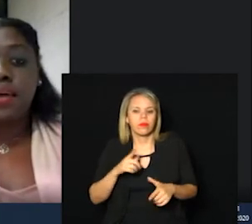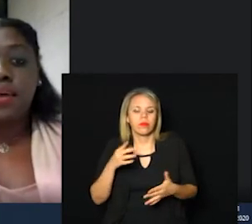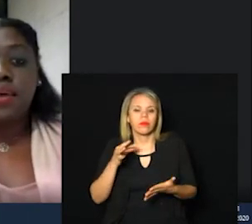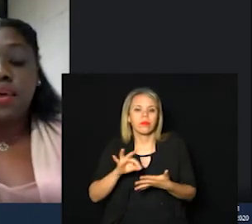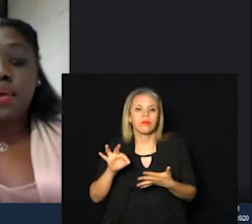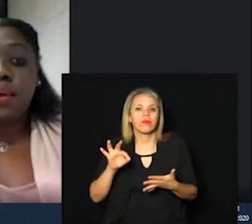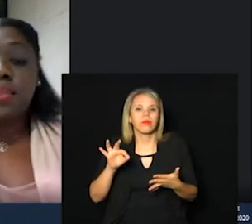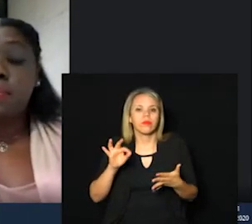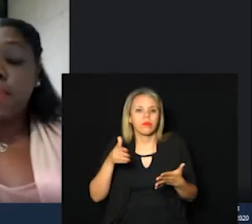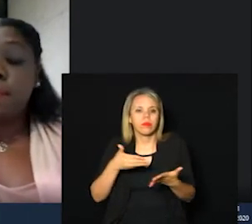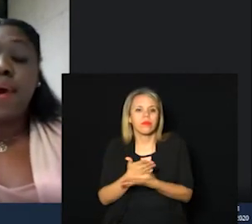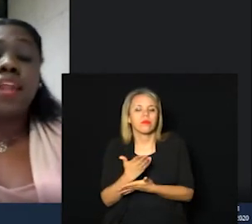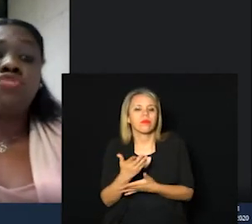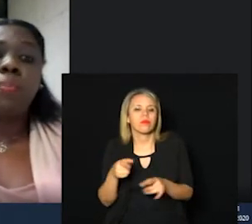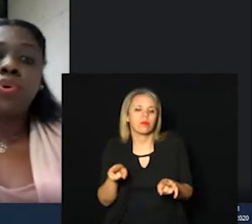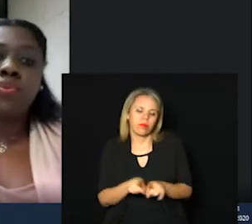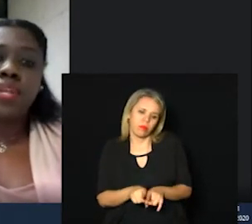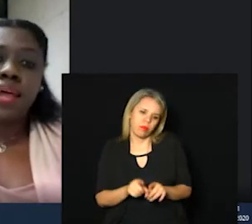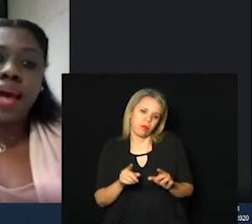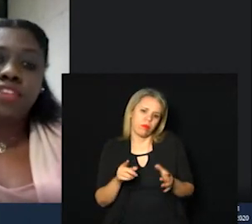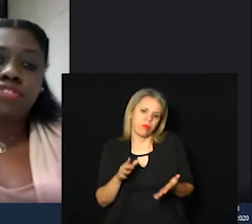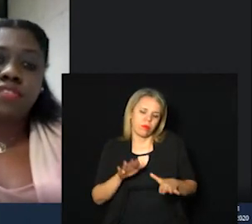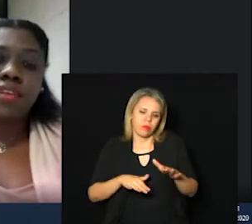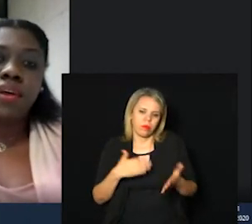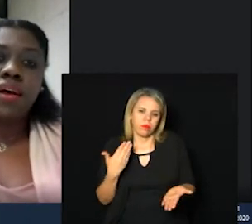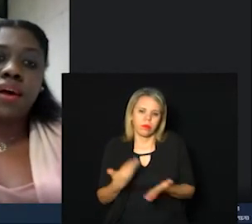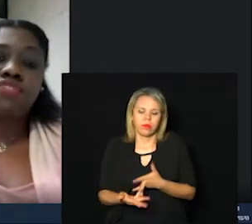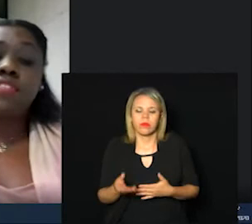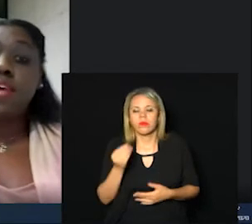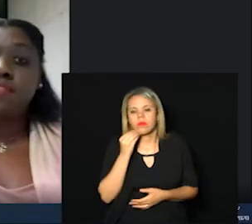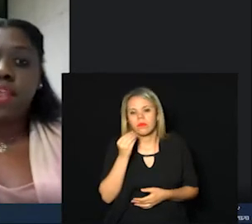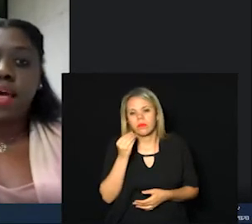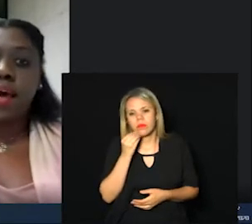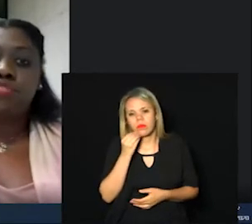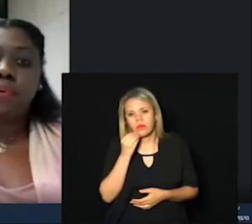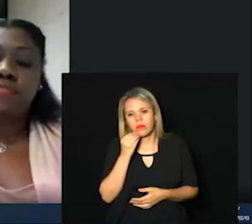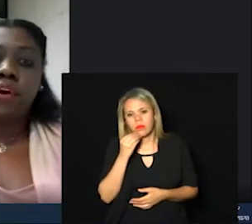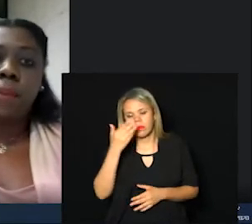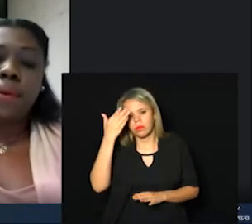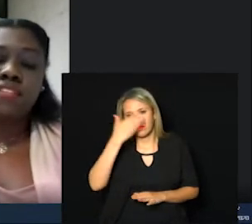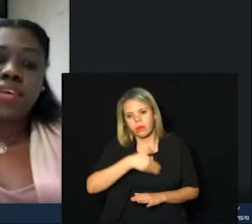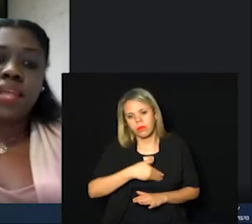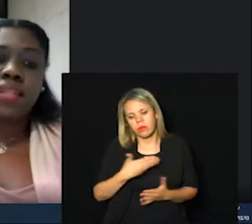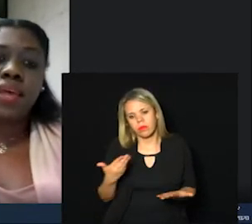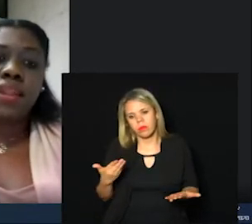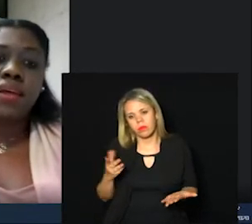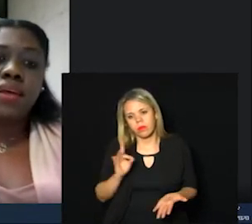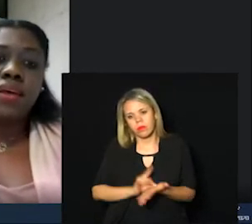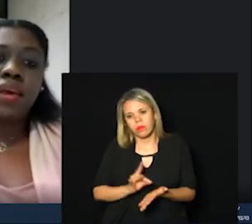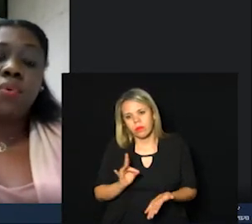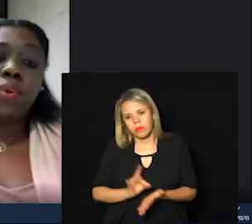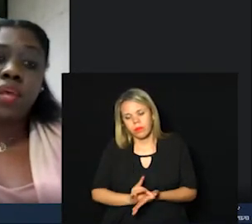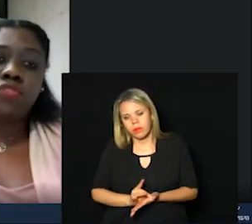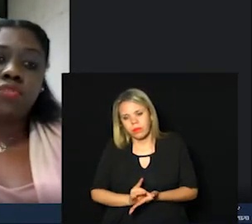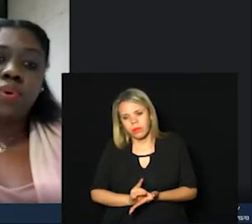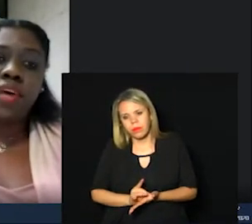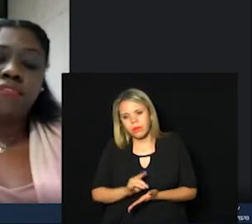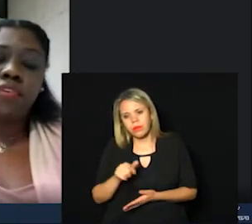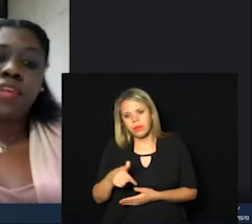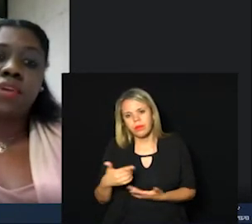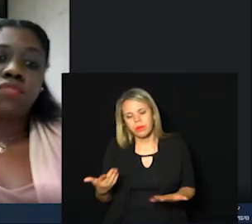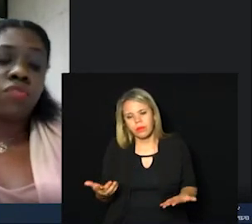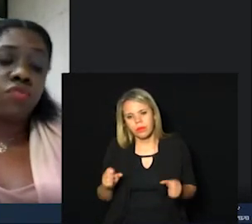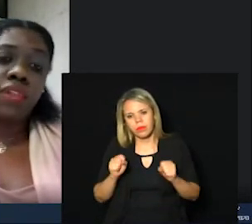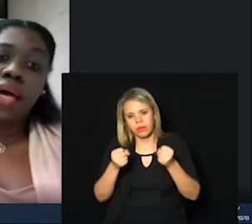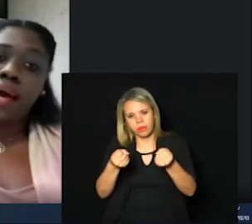acertar, e também perde oportunidades de se revelar de uma forma mais verdadeira e, com isso,